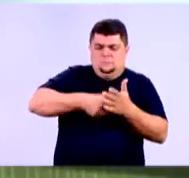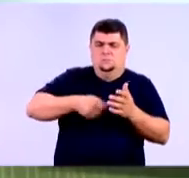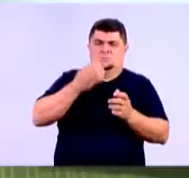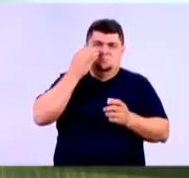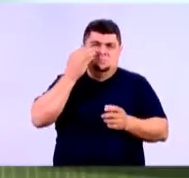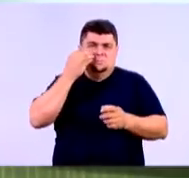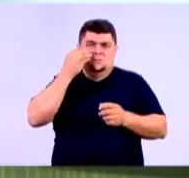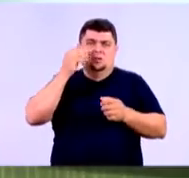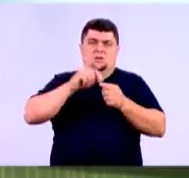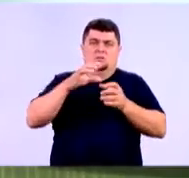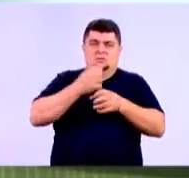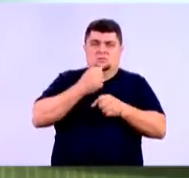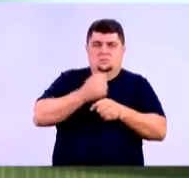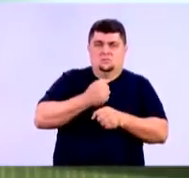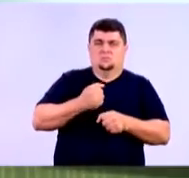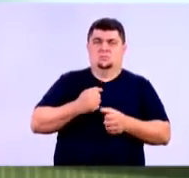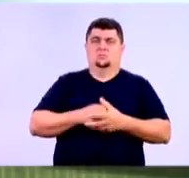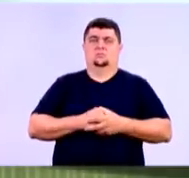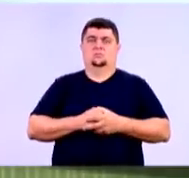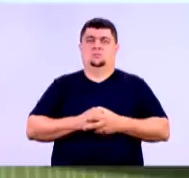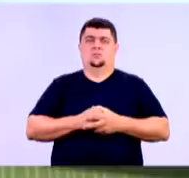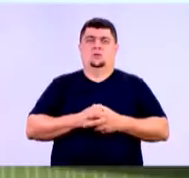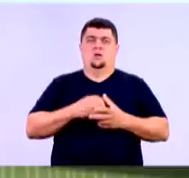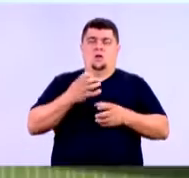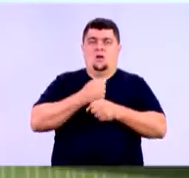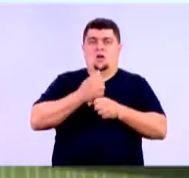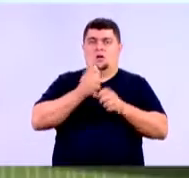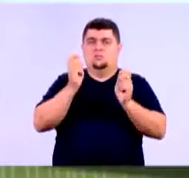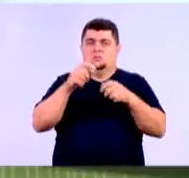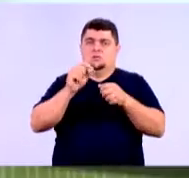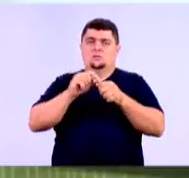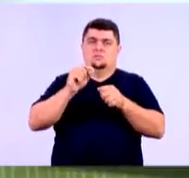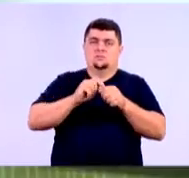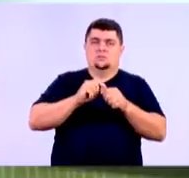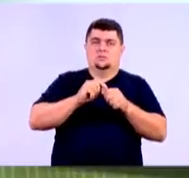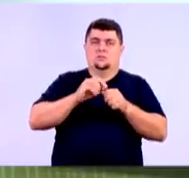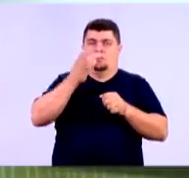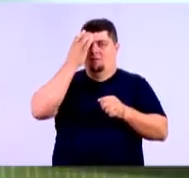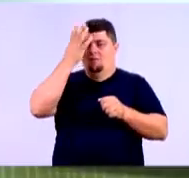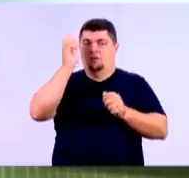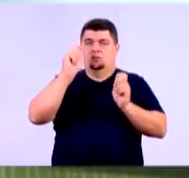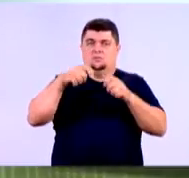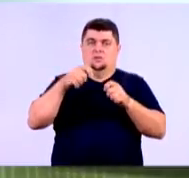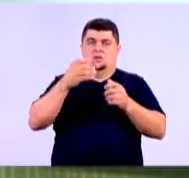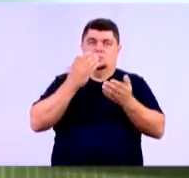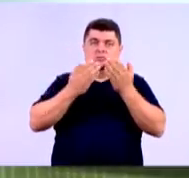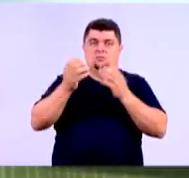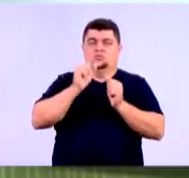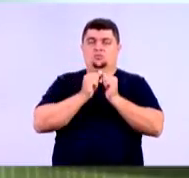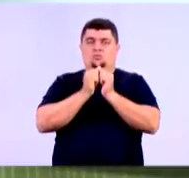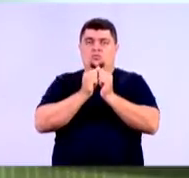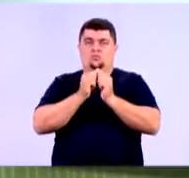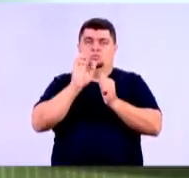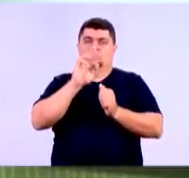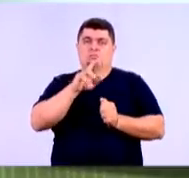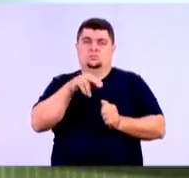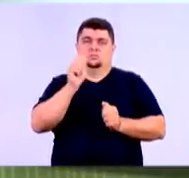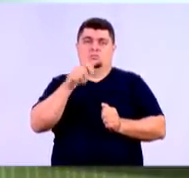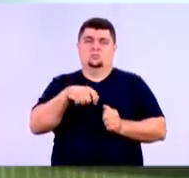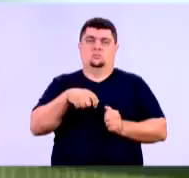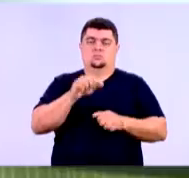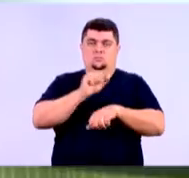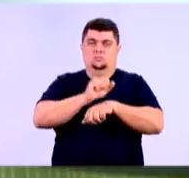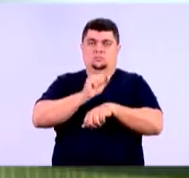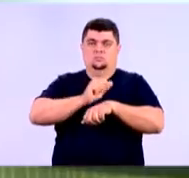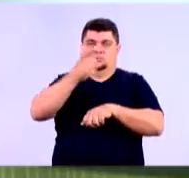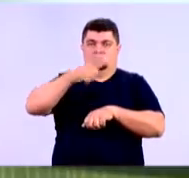calcular esses indicadores. E com esse cálculo, vocês fazendo o cálculo, vai ser mais fácil a gente analisar juntos os resultados. Espero todos